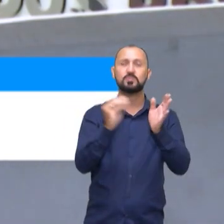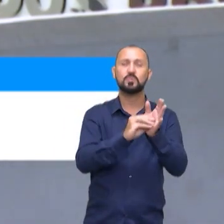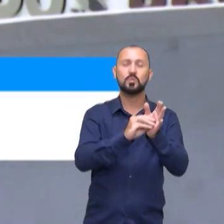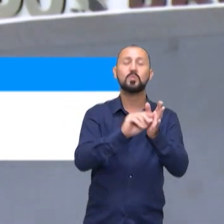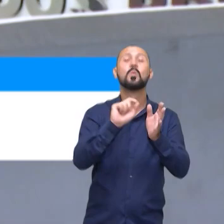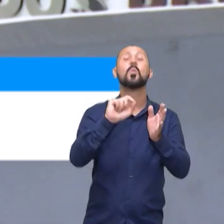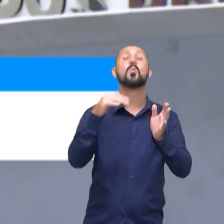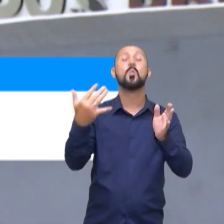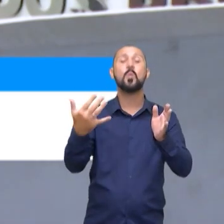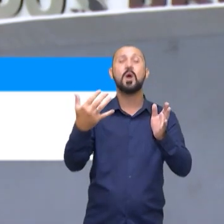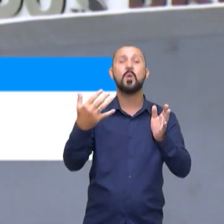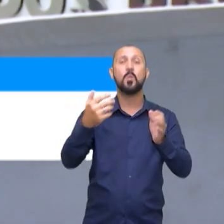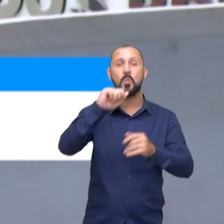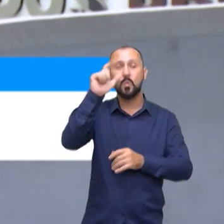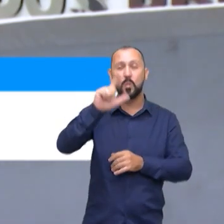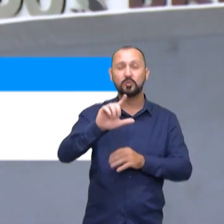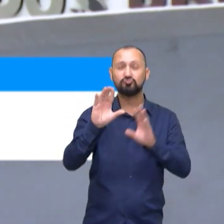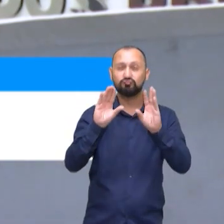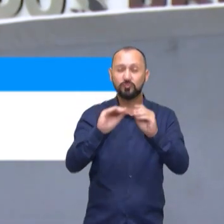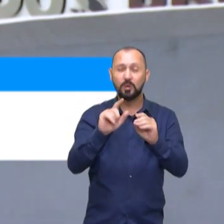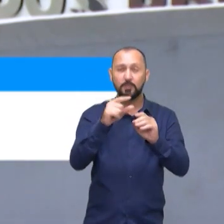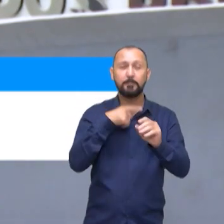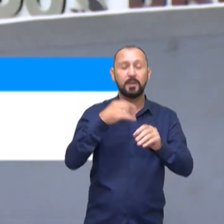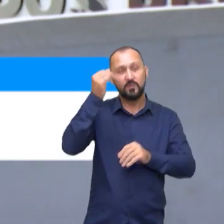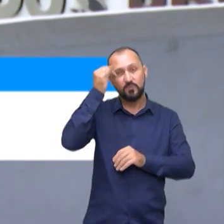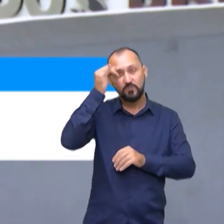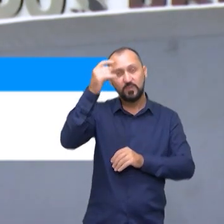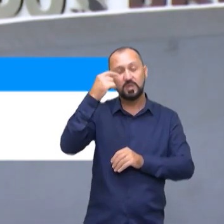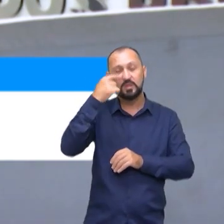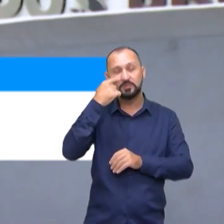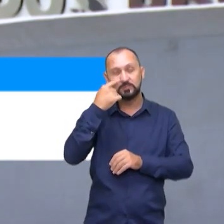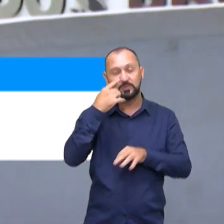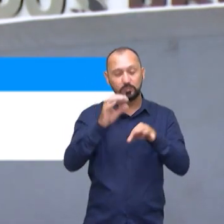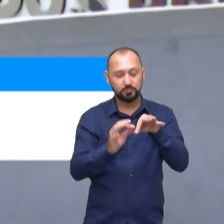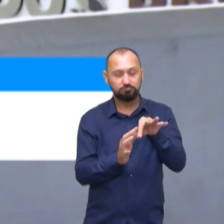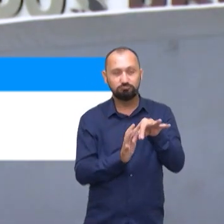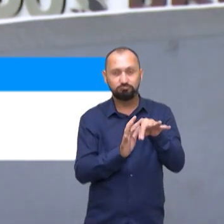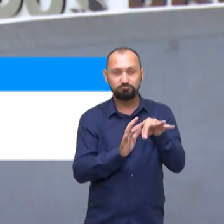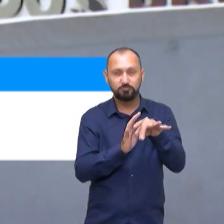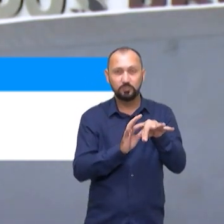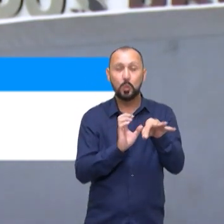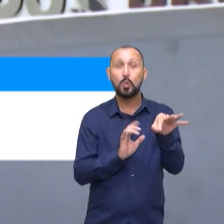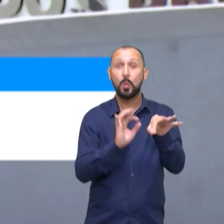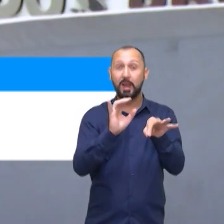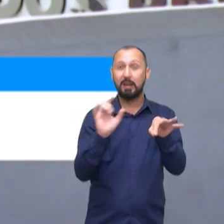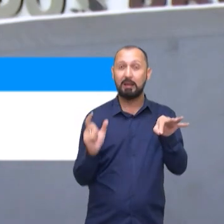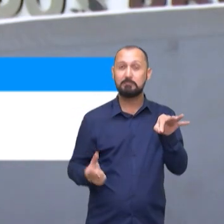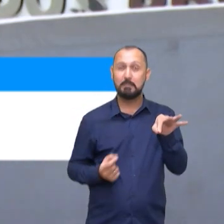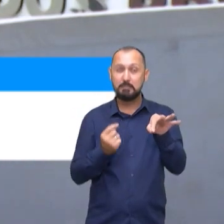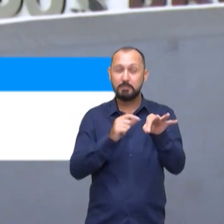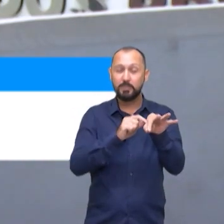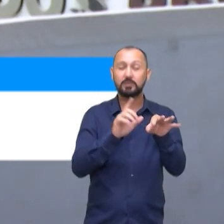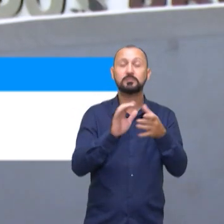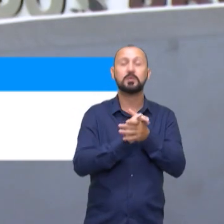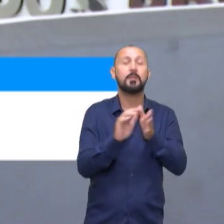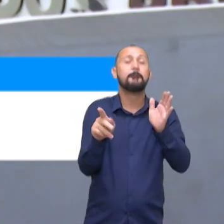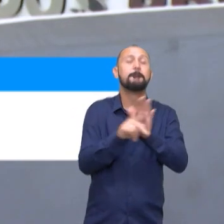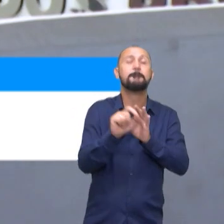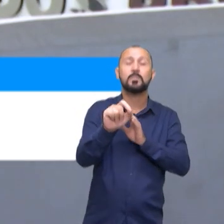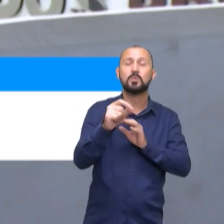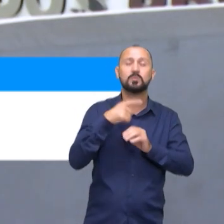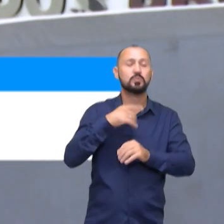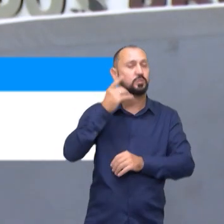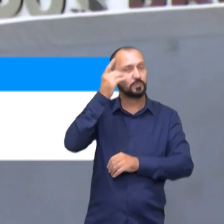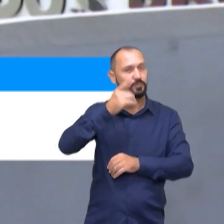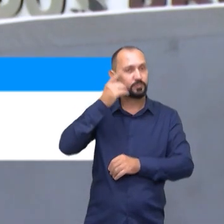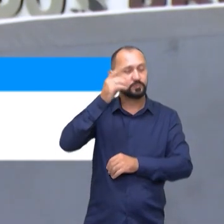marinho, que será referente à conscientização e prevenção do câncer coloretal. A proposta, aprovada por unanimidade, é de autoria